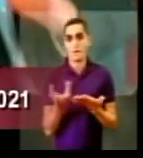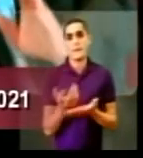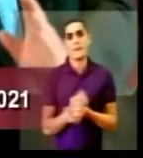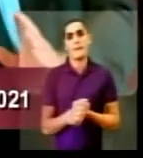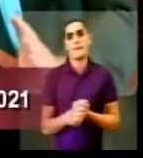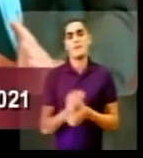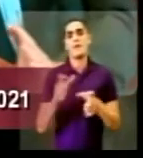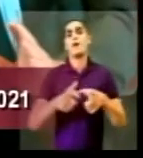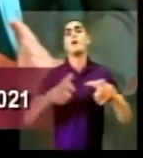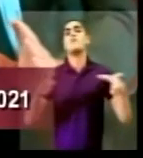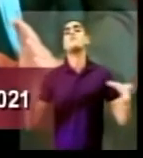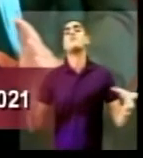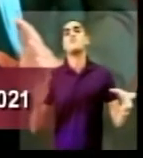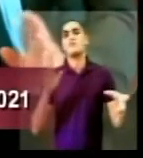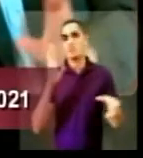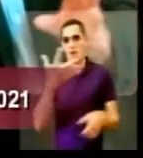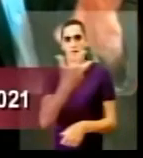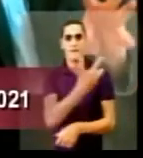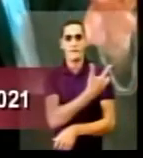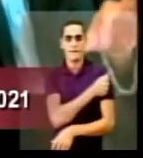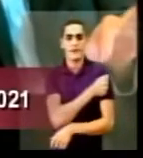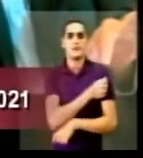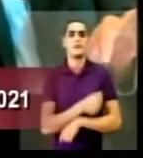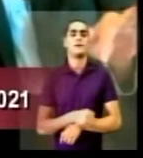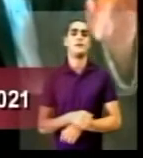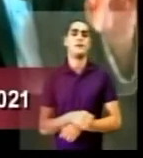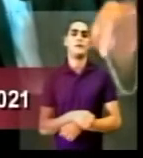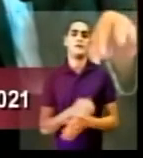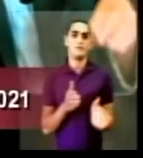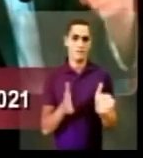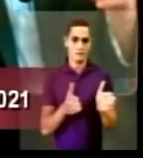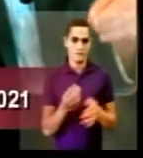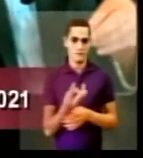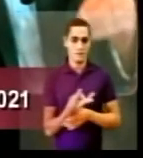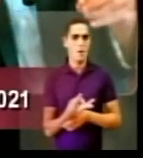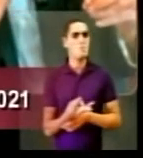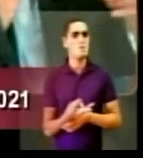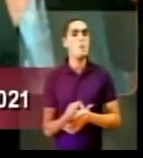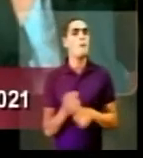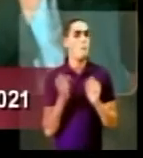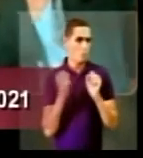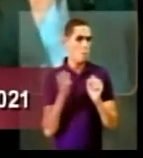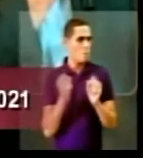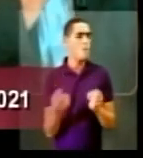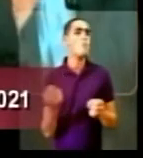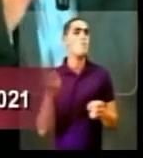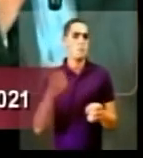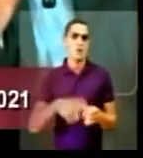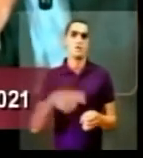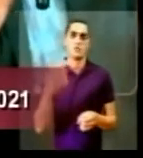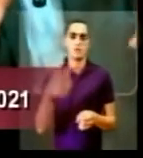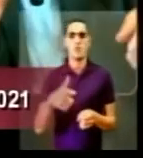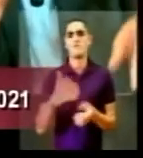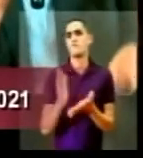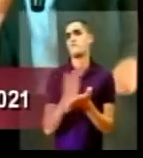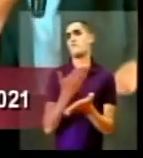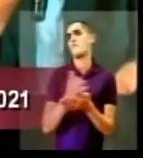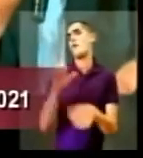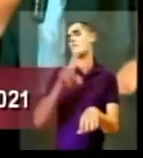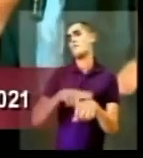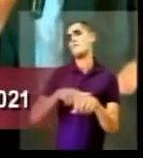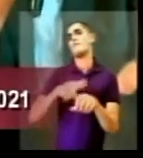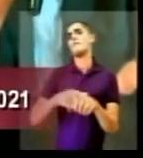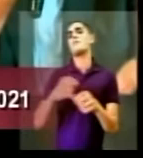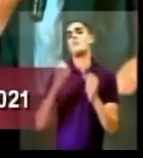já tenha sido feita, ela ainda pode ser reconsiderada em algum momento, se